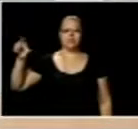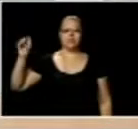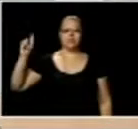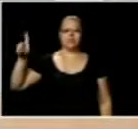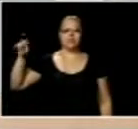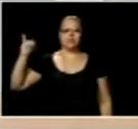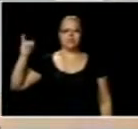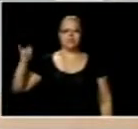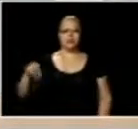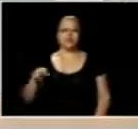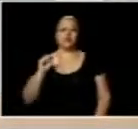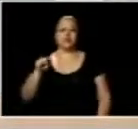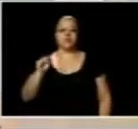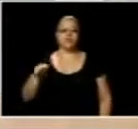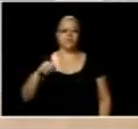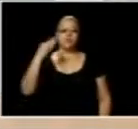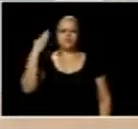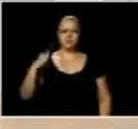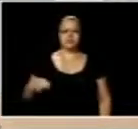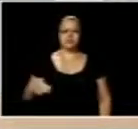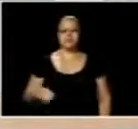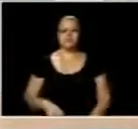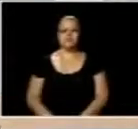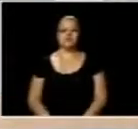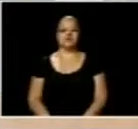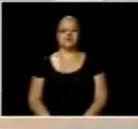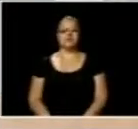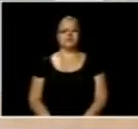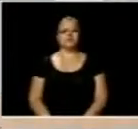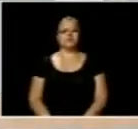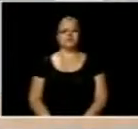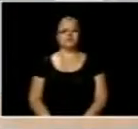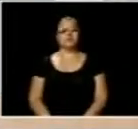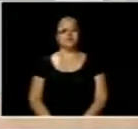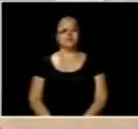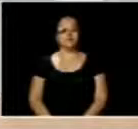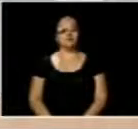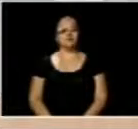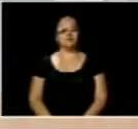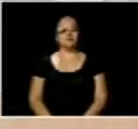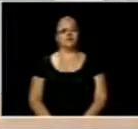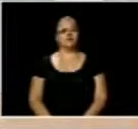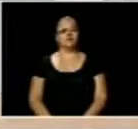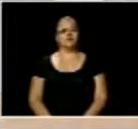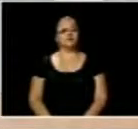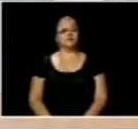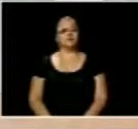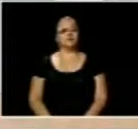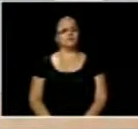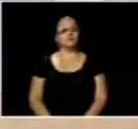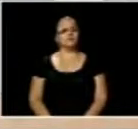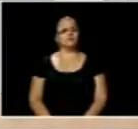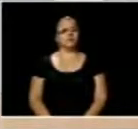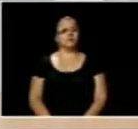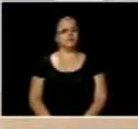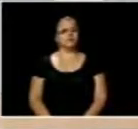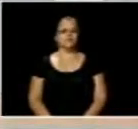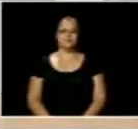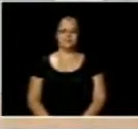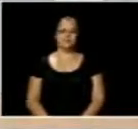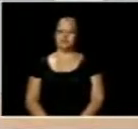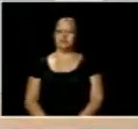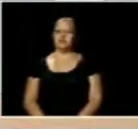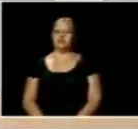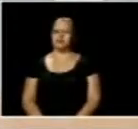as pessoas que estão colocando a mão para ir neste local, no secretariado, estão indo com a mão suja, porque não vão